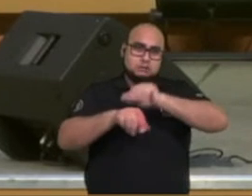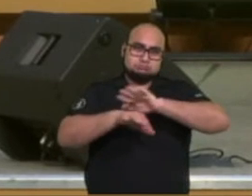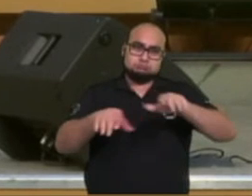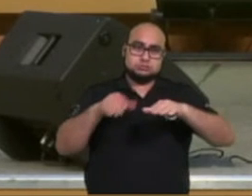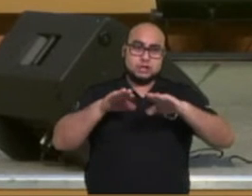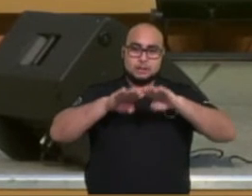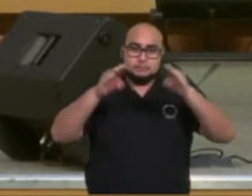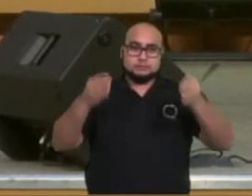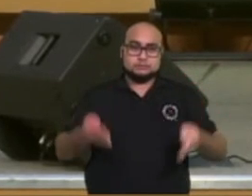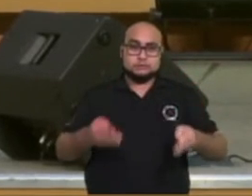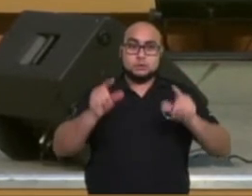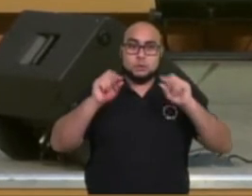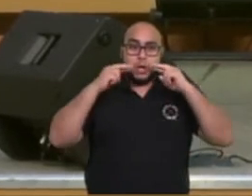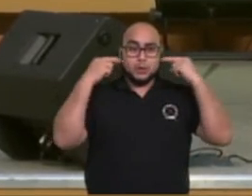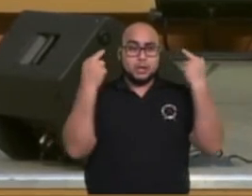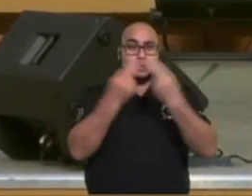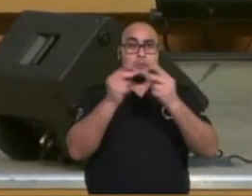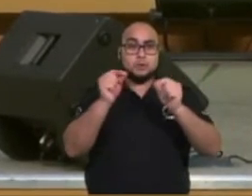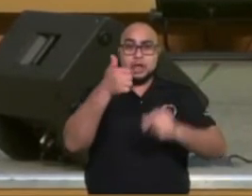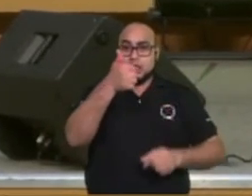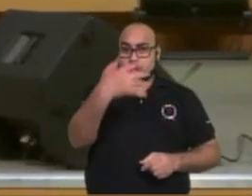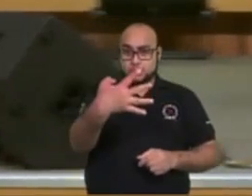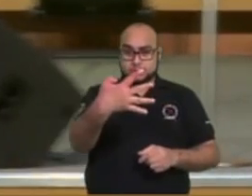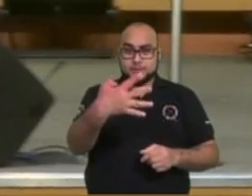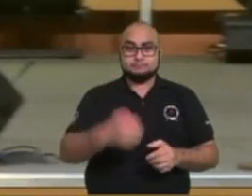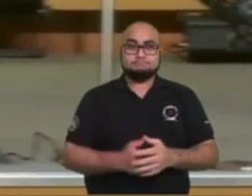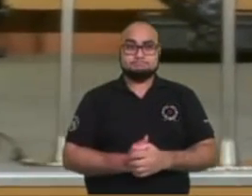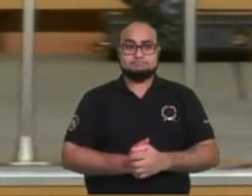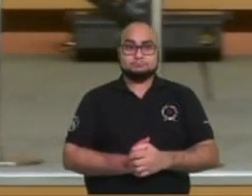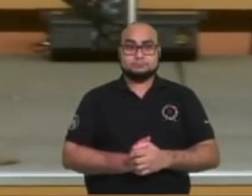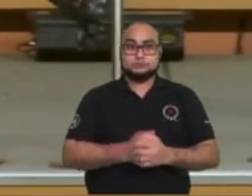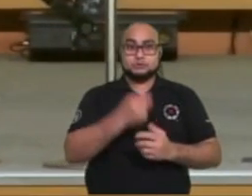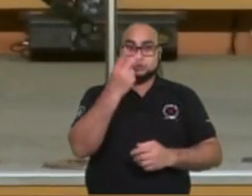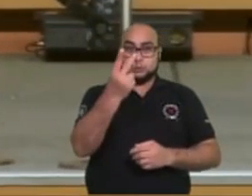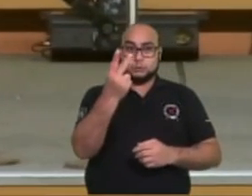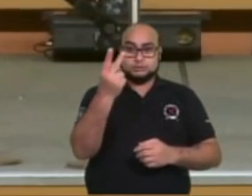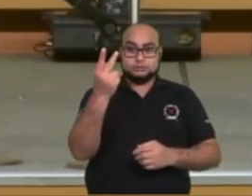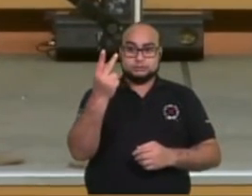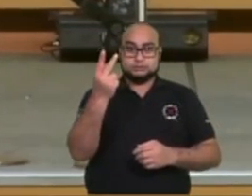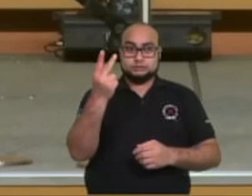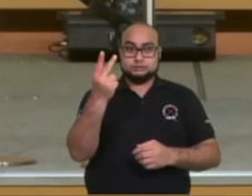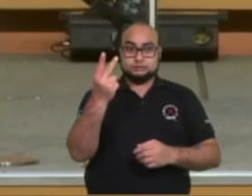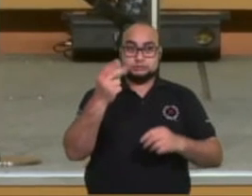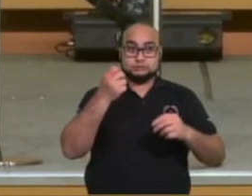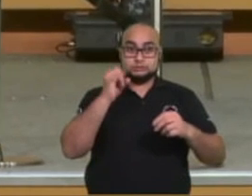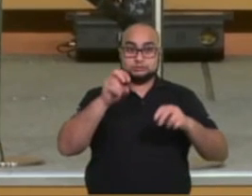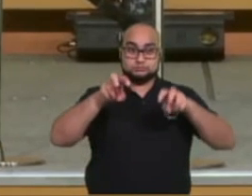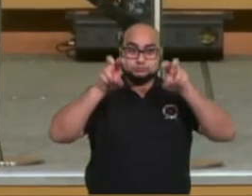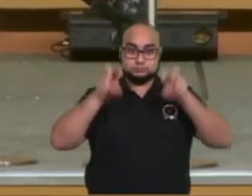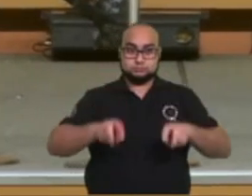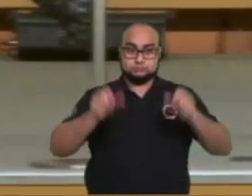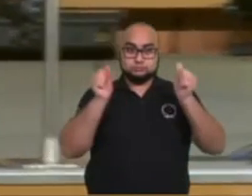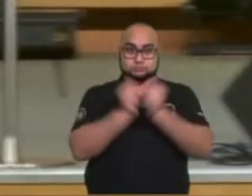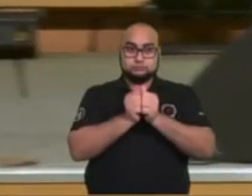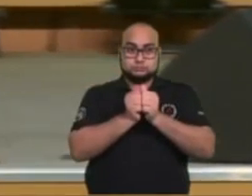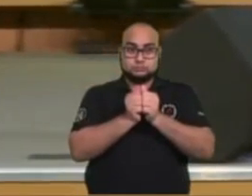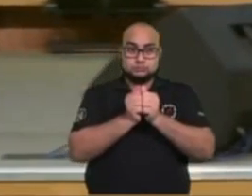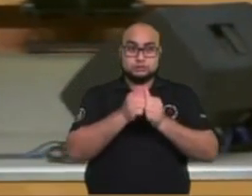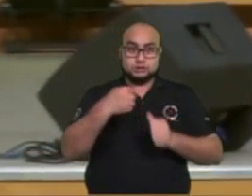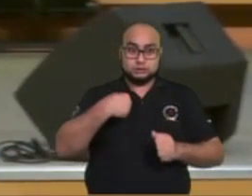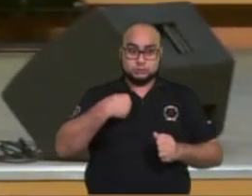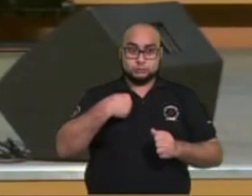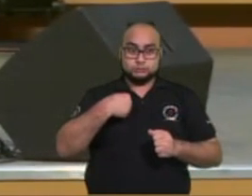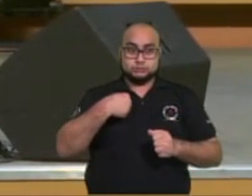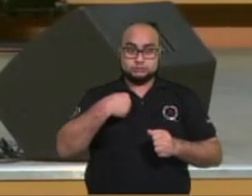reunião aí 14 caras dois correram para sentar perto e eu fui sentar